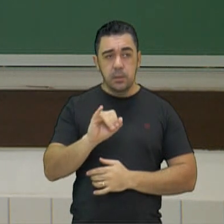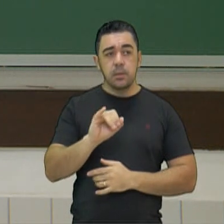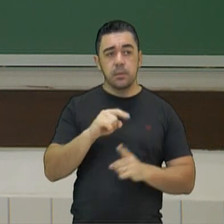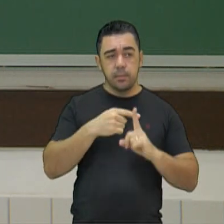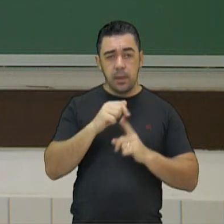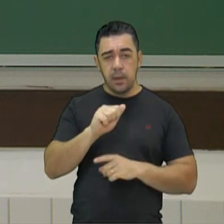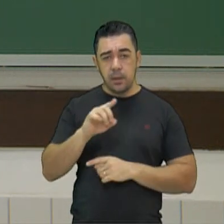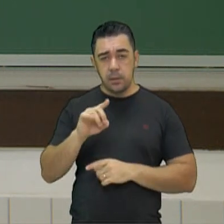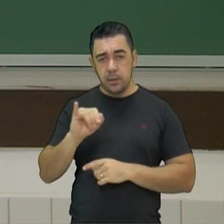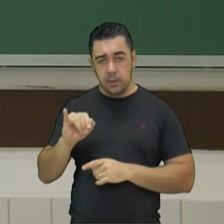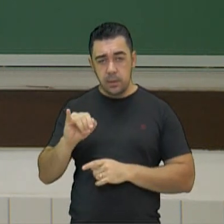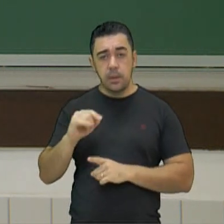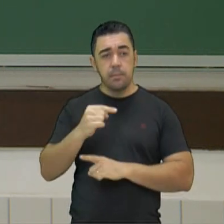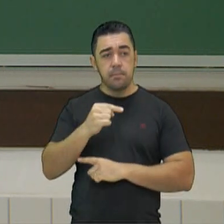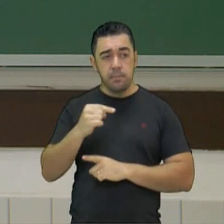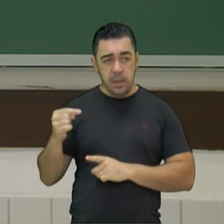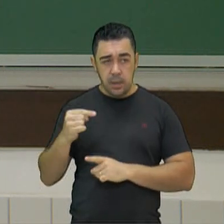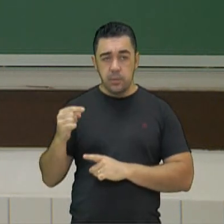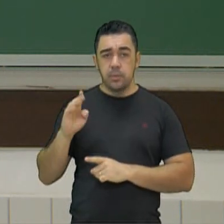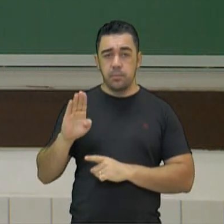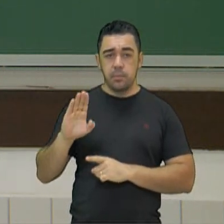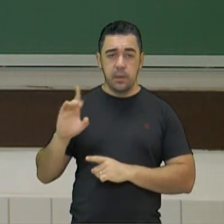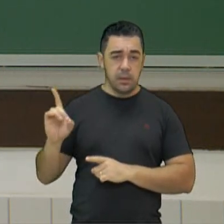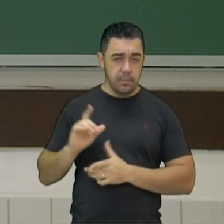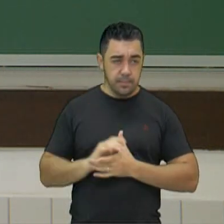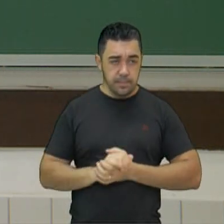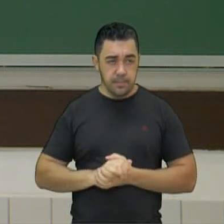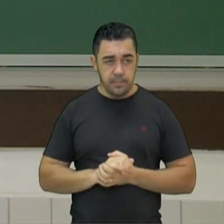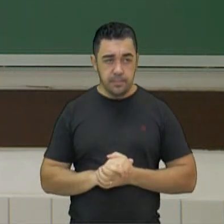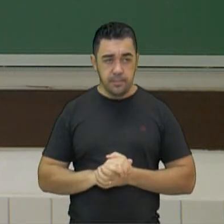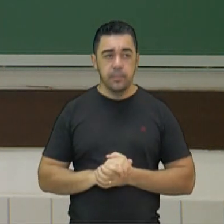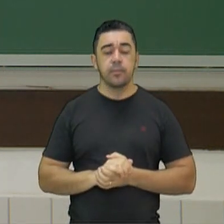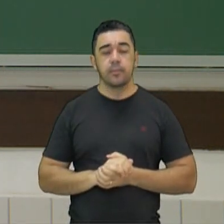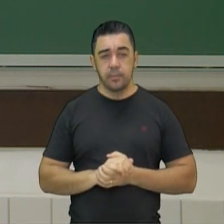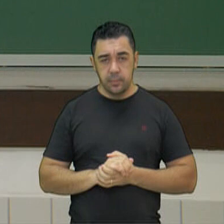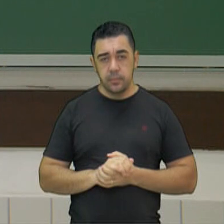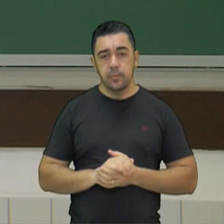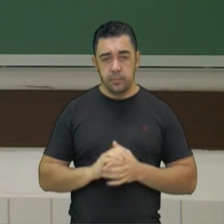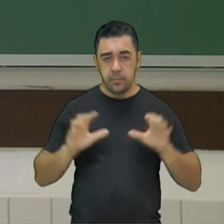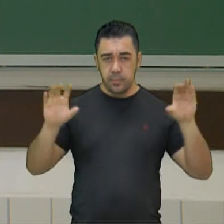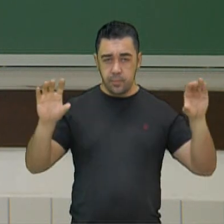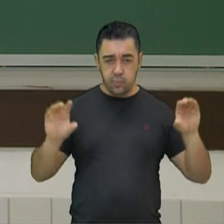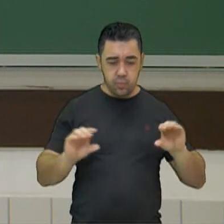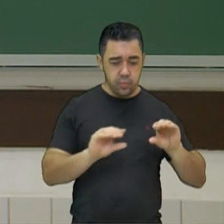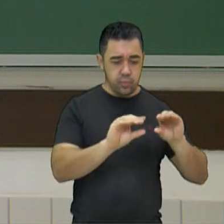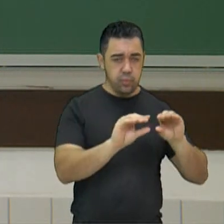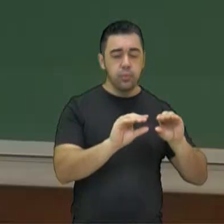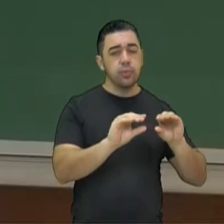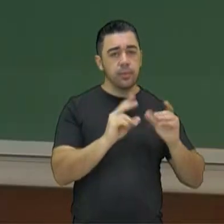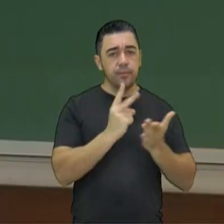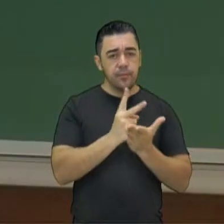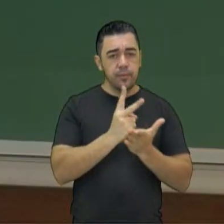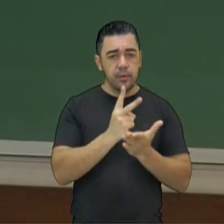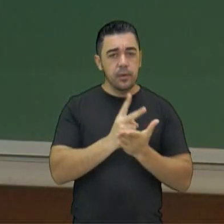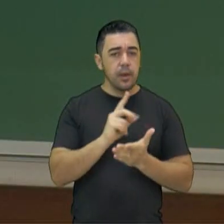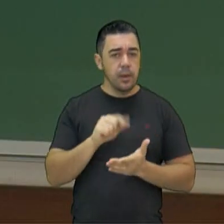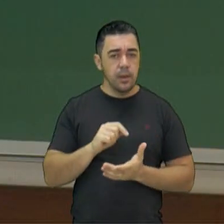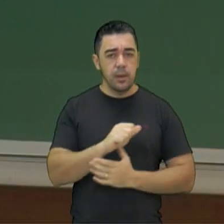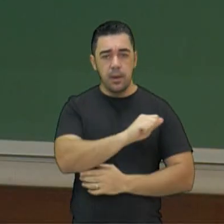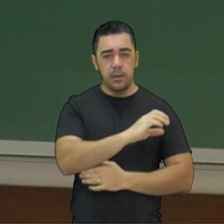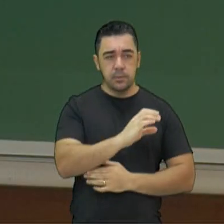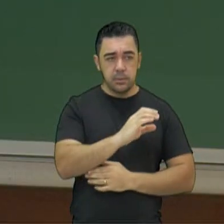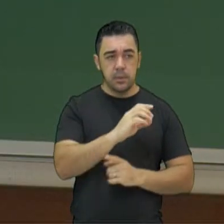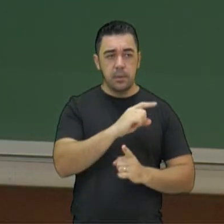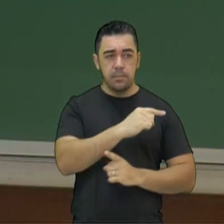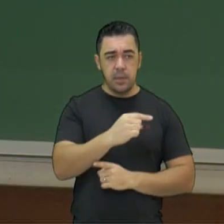mais ADI menos BD. Então, parte real, eu vou somar a parte real, que vai ficar